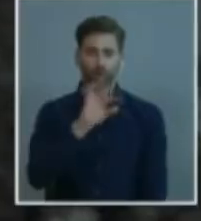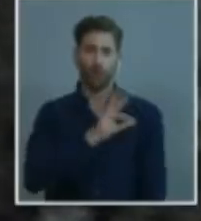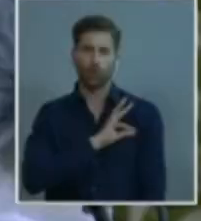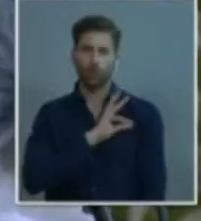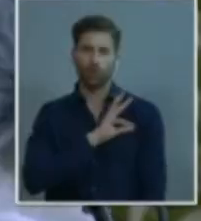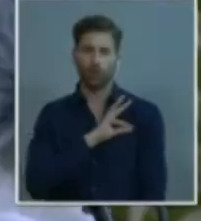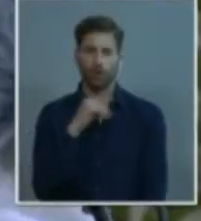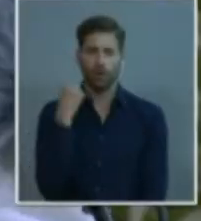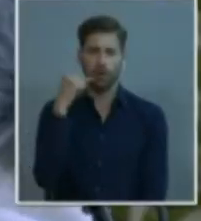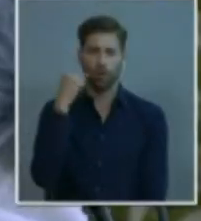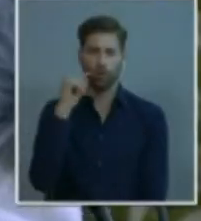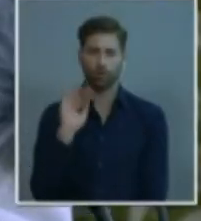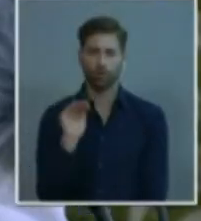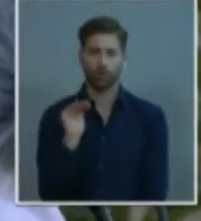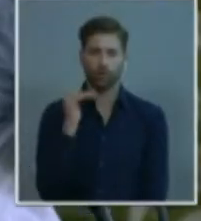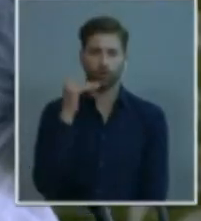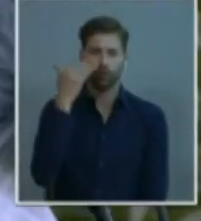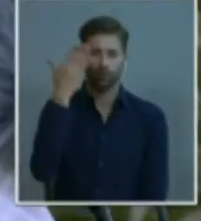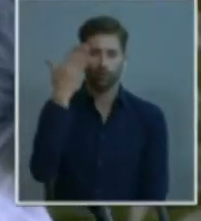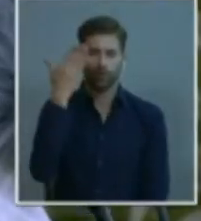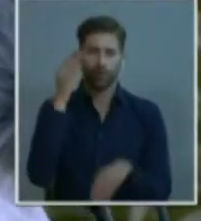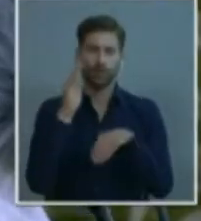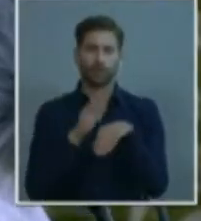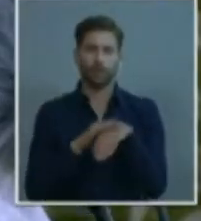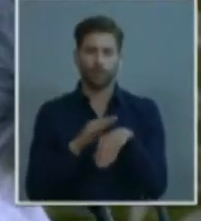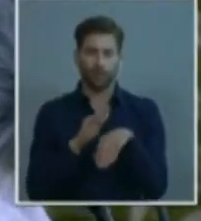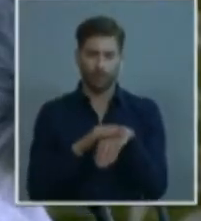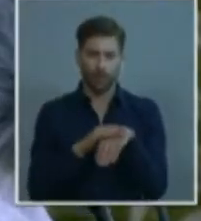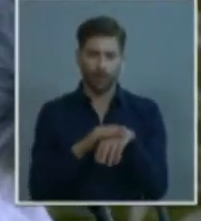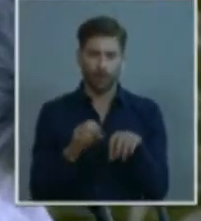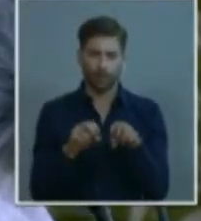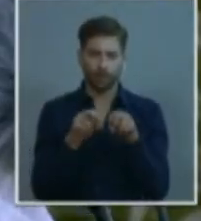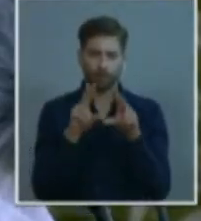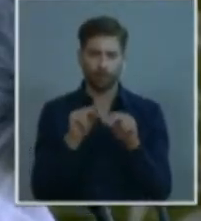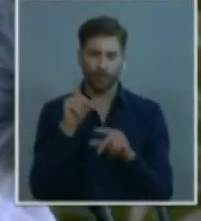Senhores, o vencedor do pecado e da morte.